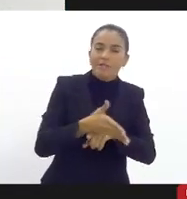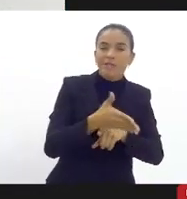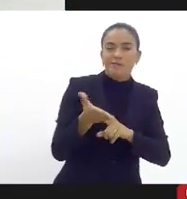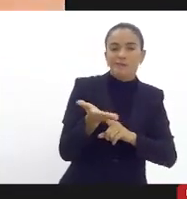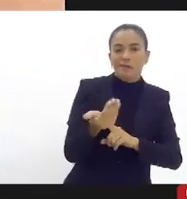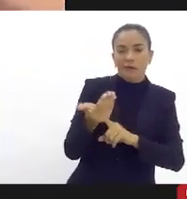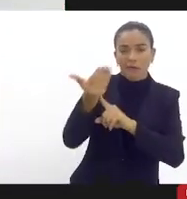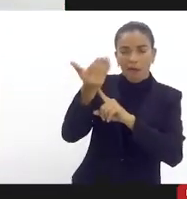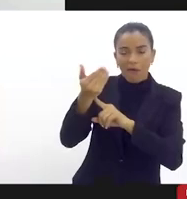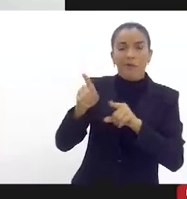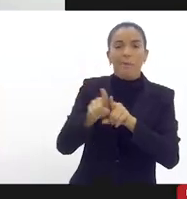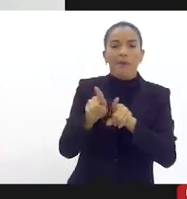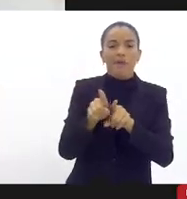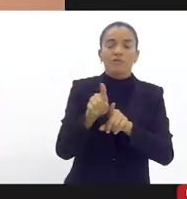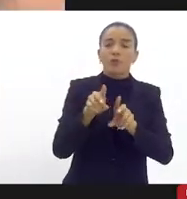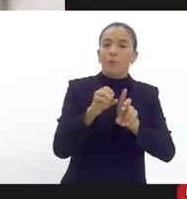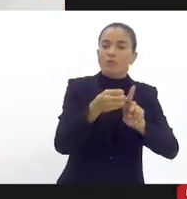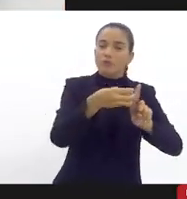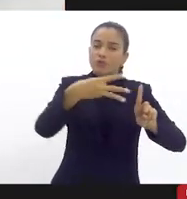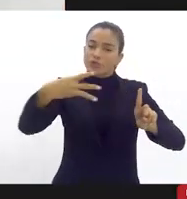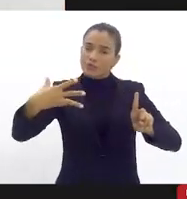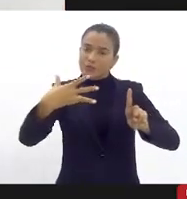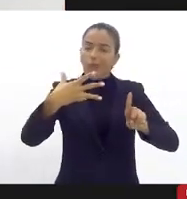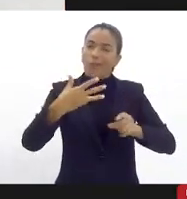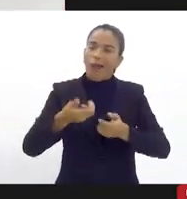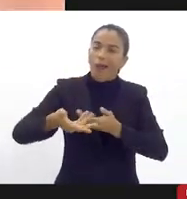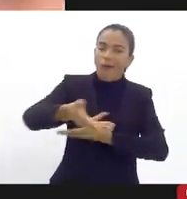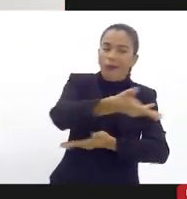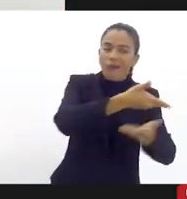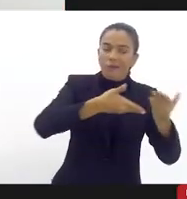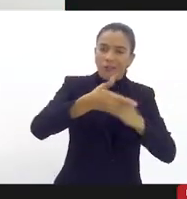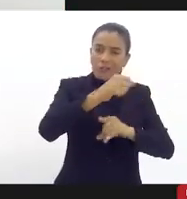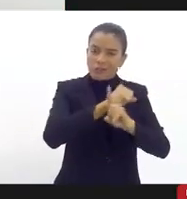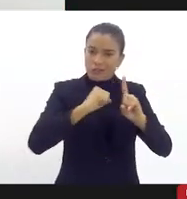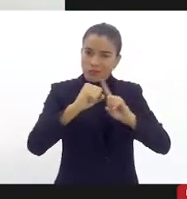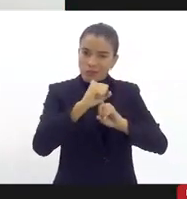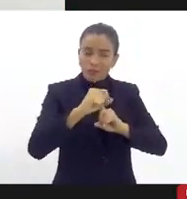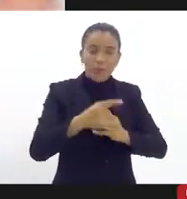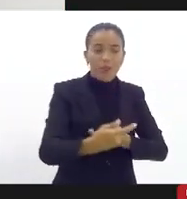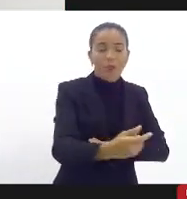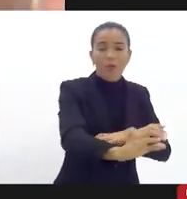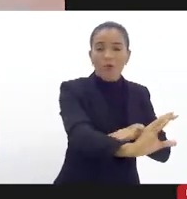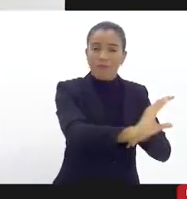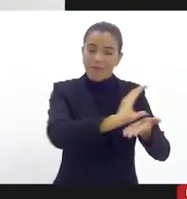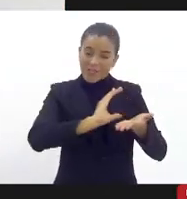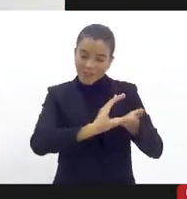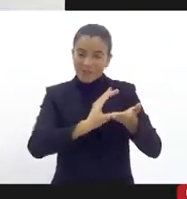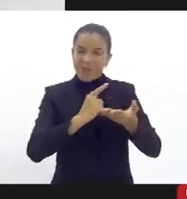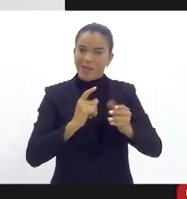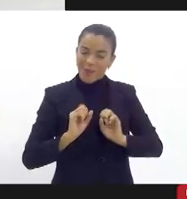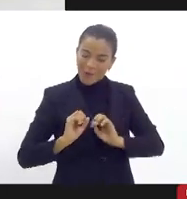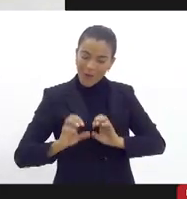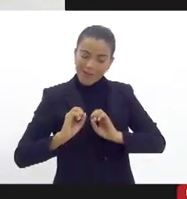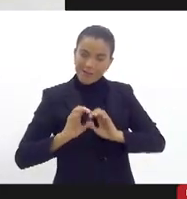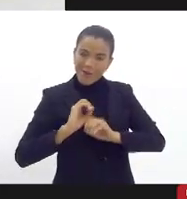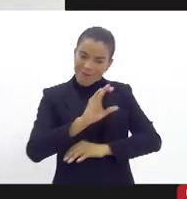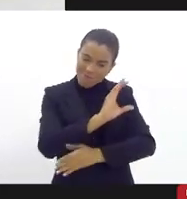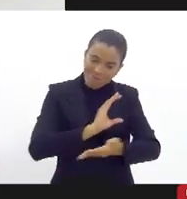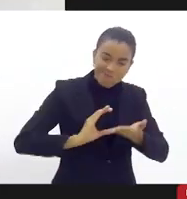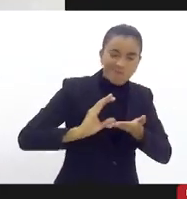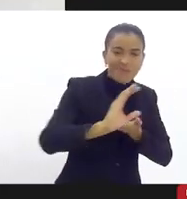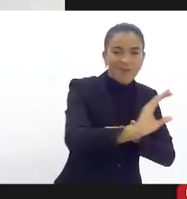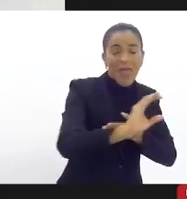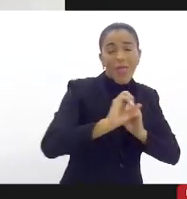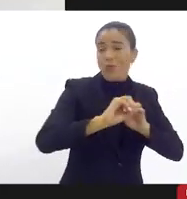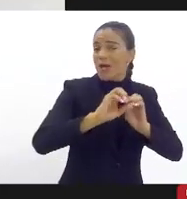que a gente consiga através da extensão dá um retorno na sociedade no investimento que é dado esse é o nosso maior a nossa maior riqueza